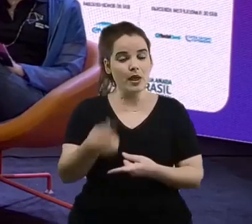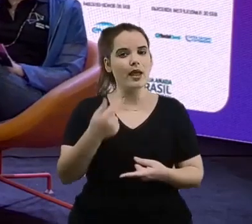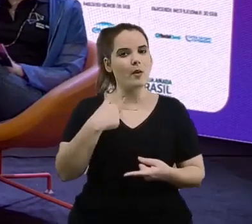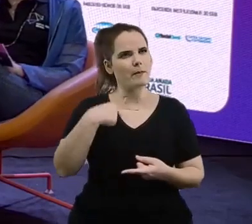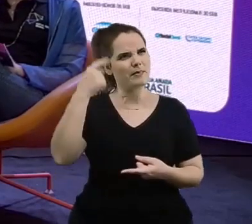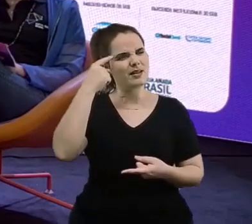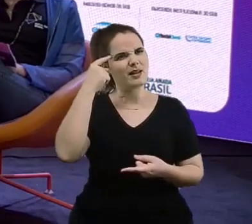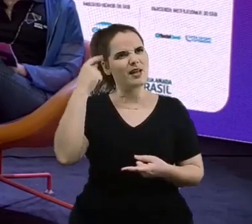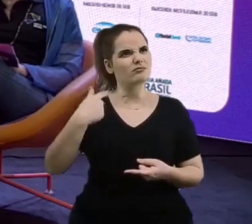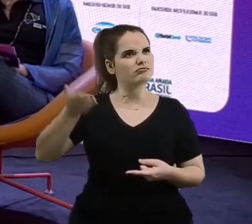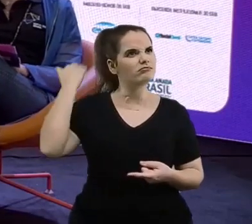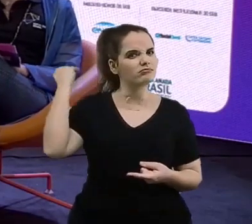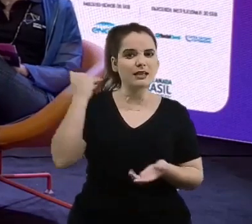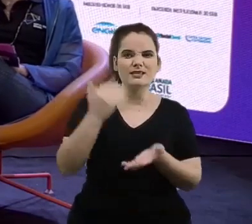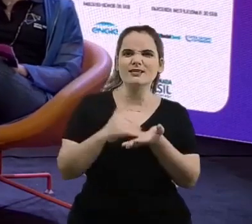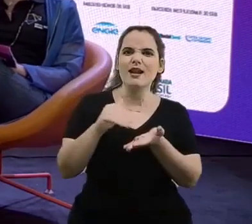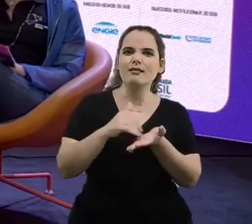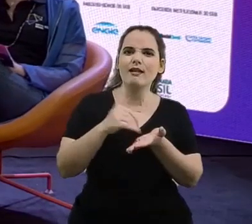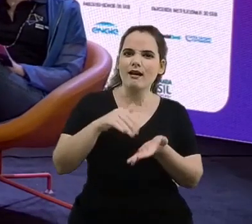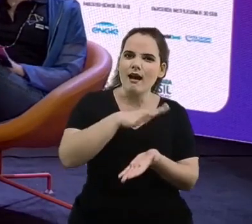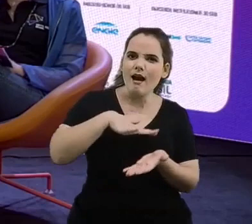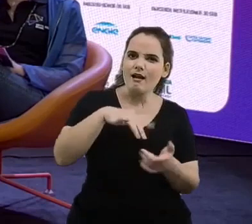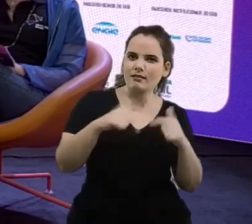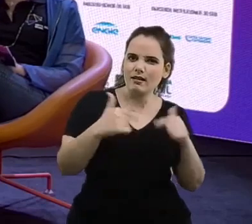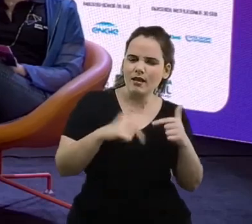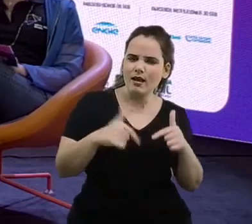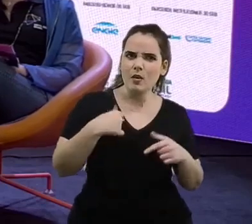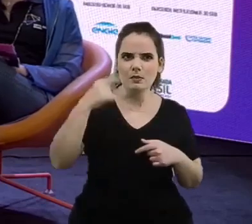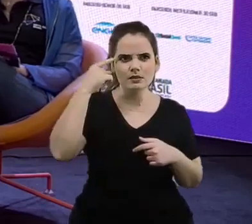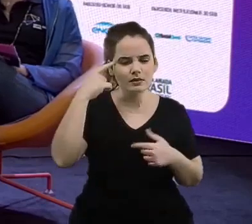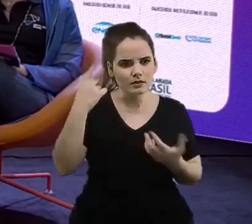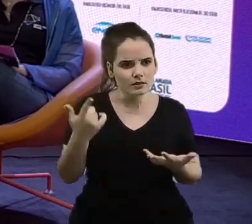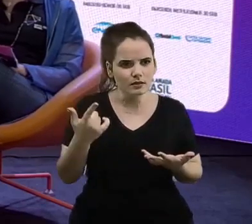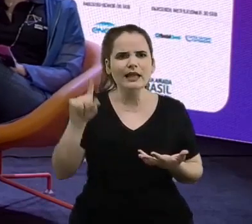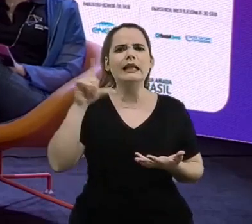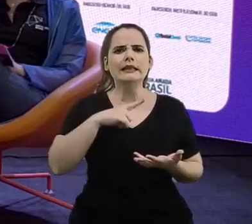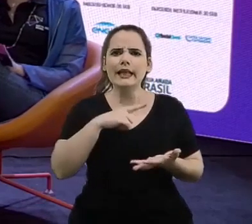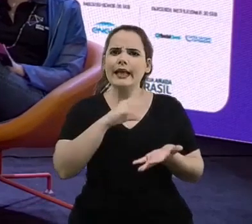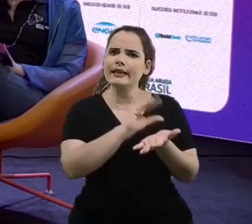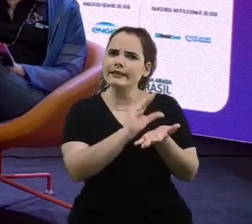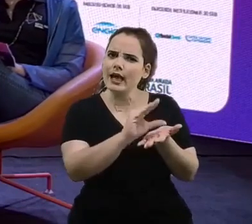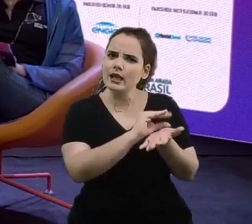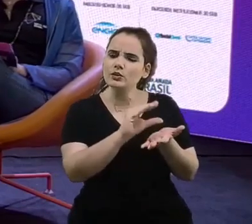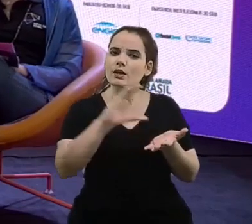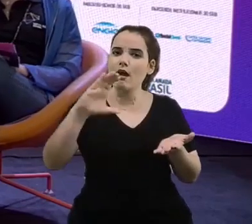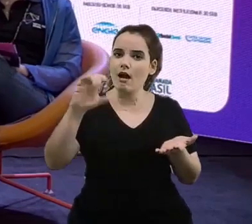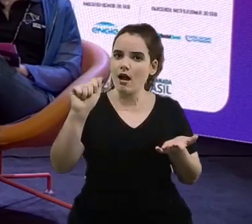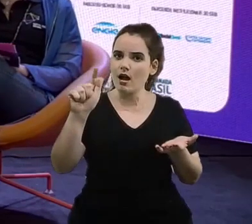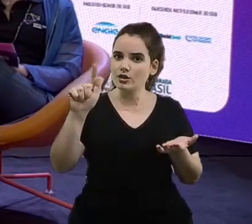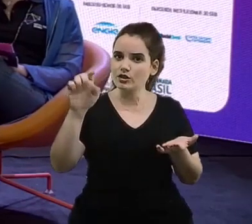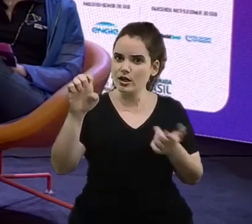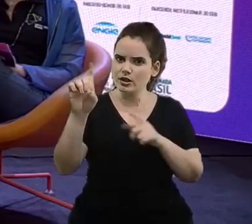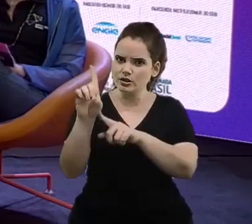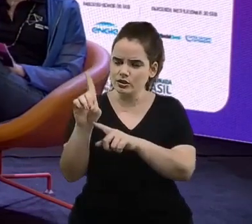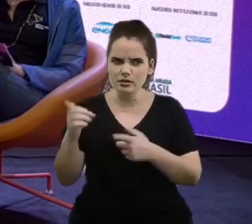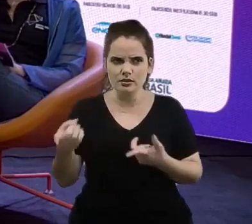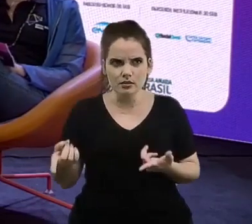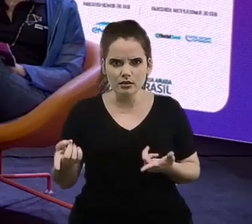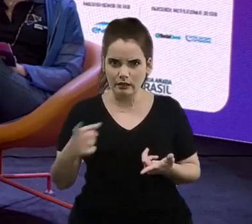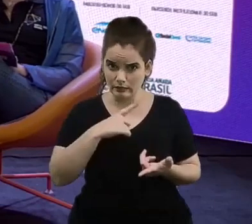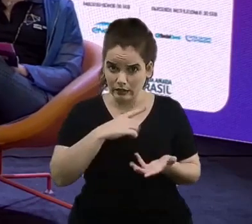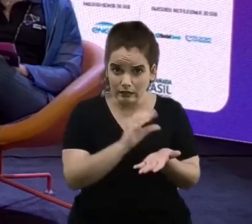Python, como utilizar ele, melhorias, fiquem à vontade. Agradecimento especial à nossa equipe, principalmente à